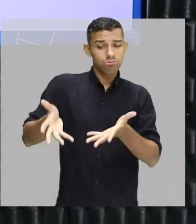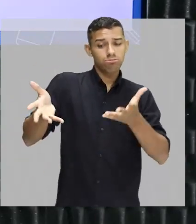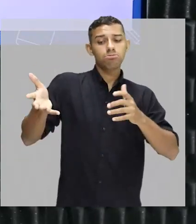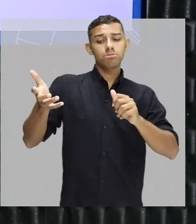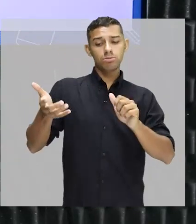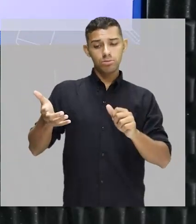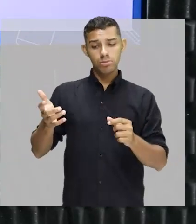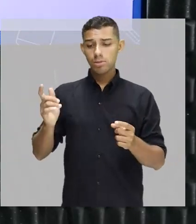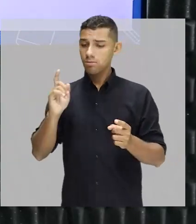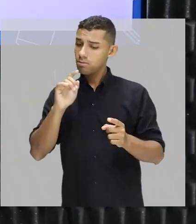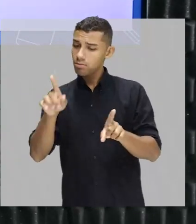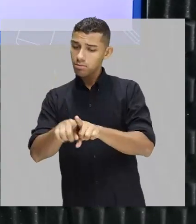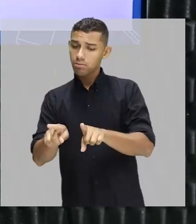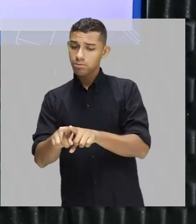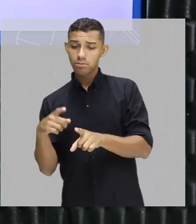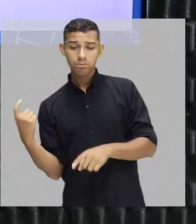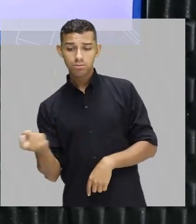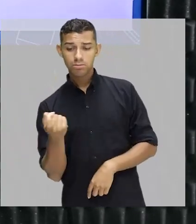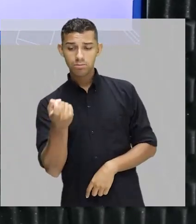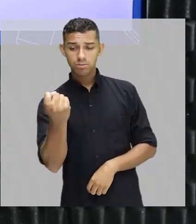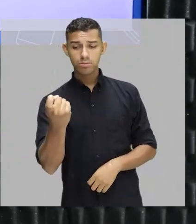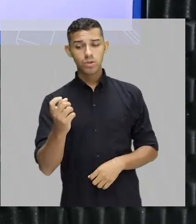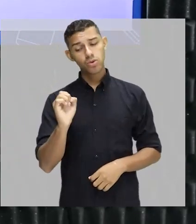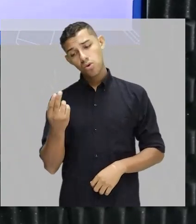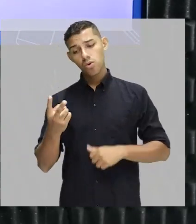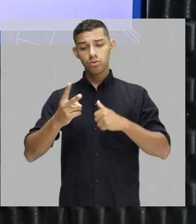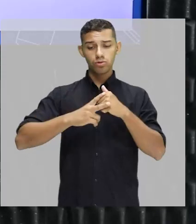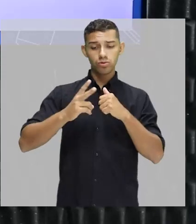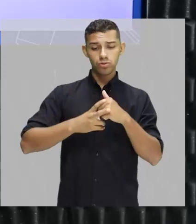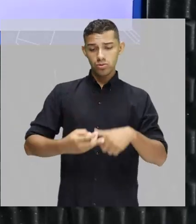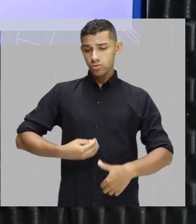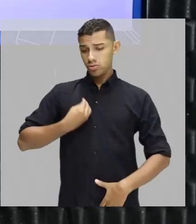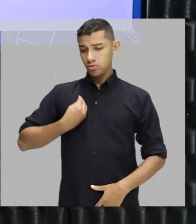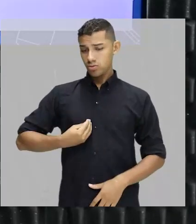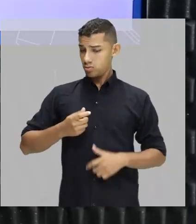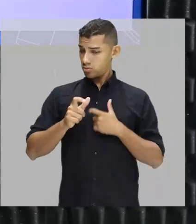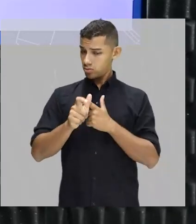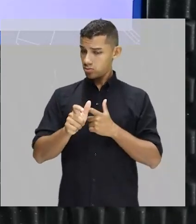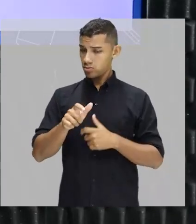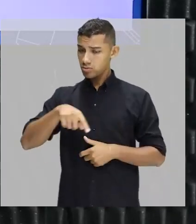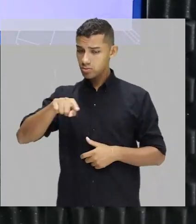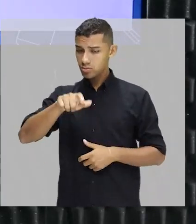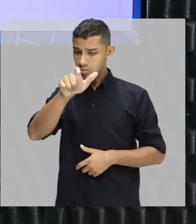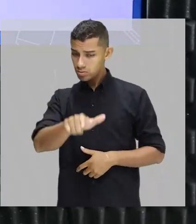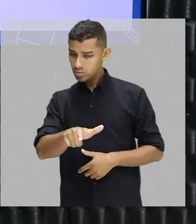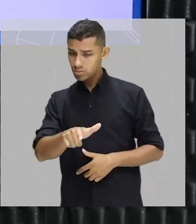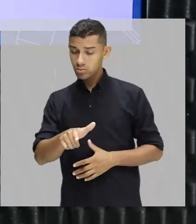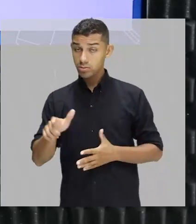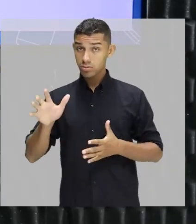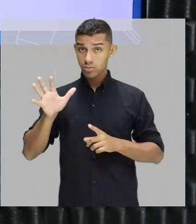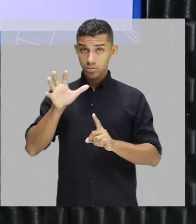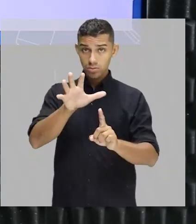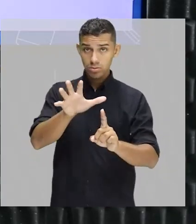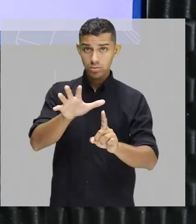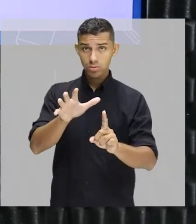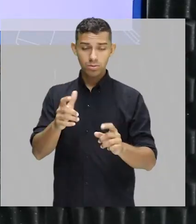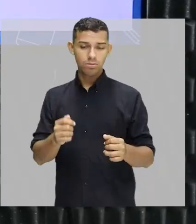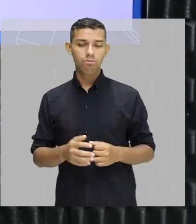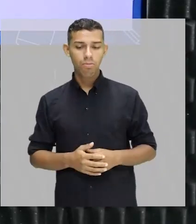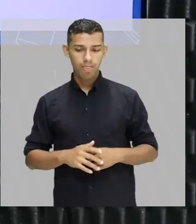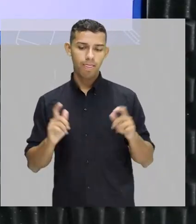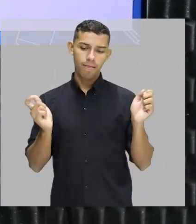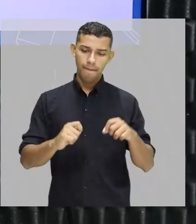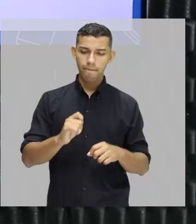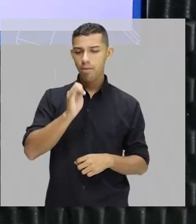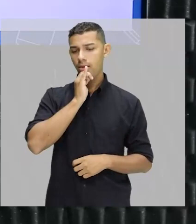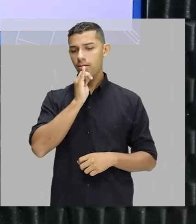no infinitivo ou no presente do indicativo, sempre determinando o sujeito. São exemplos de textos